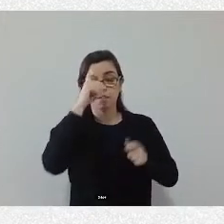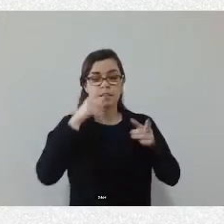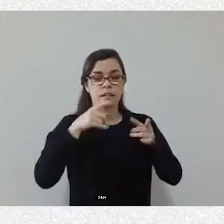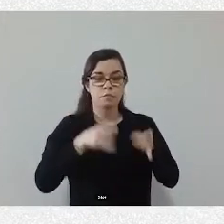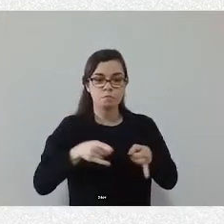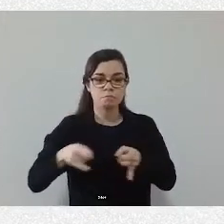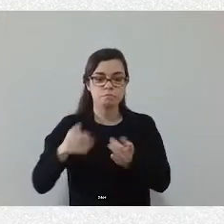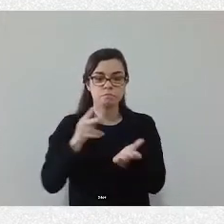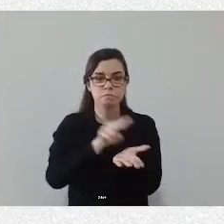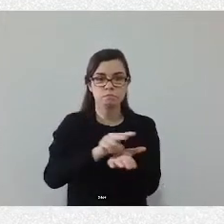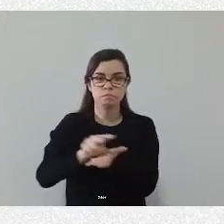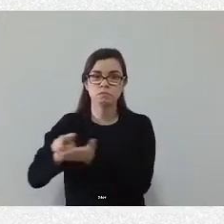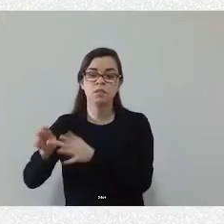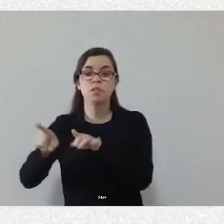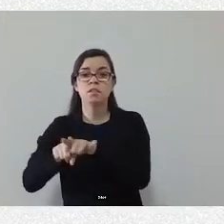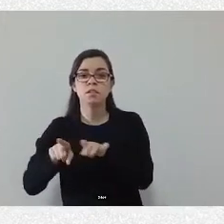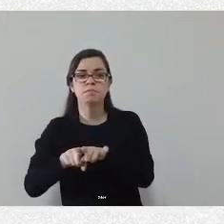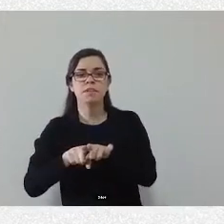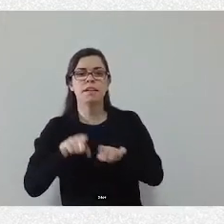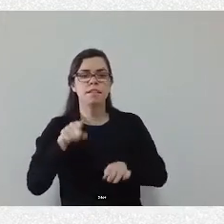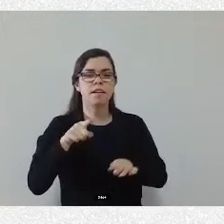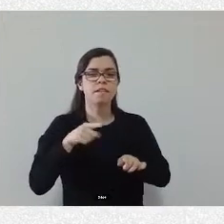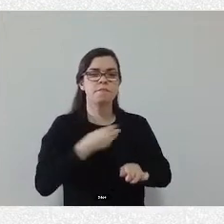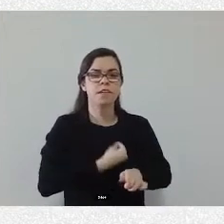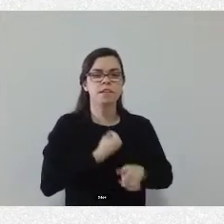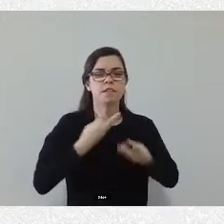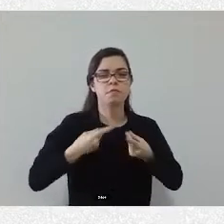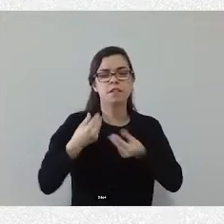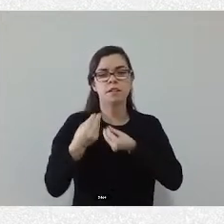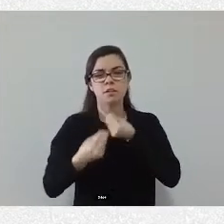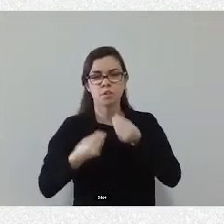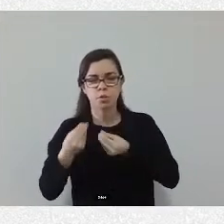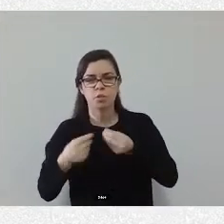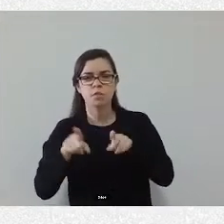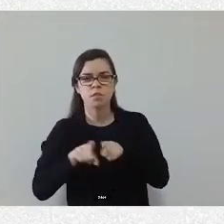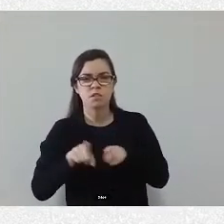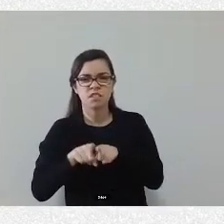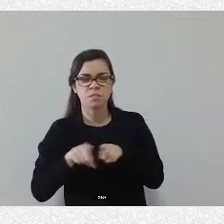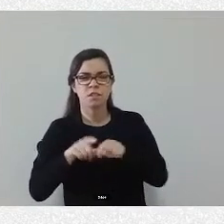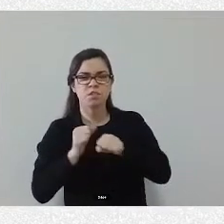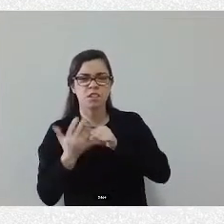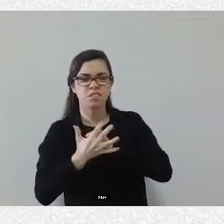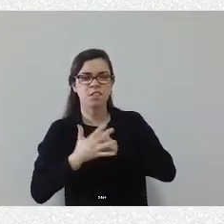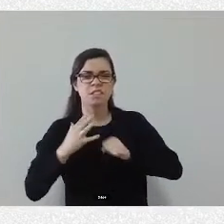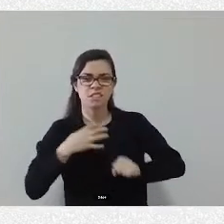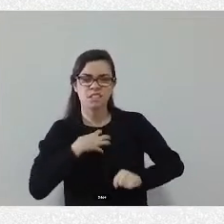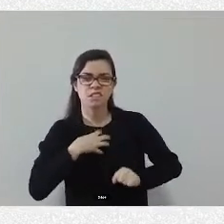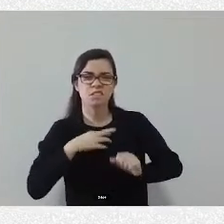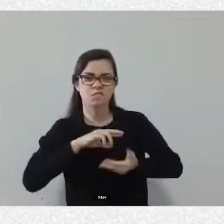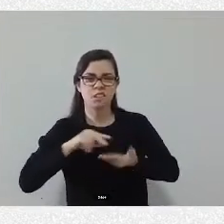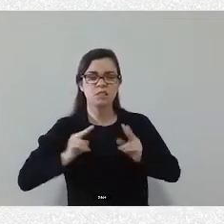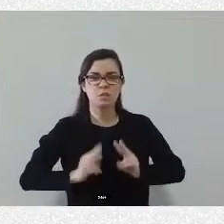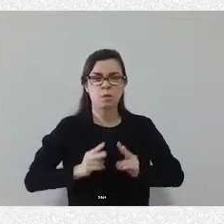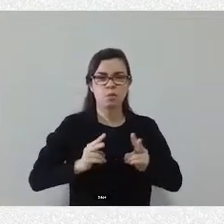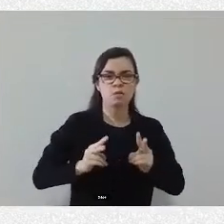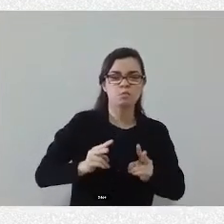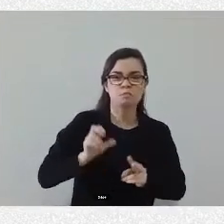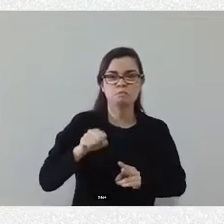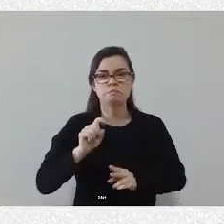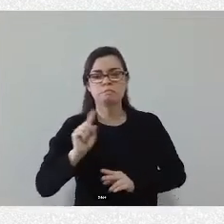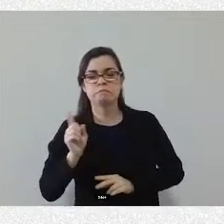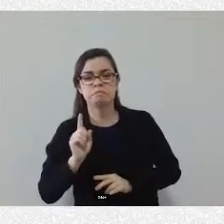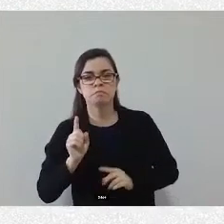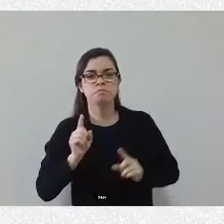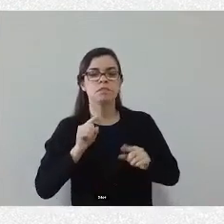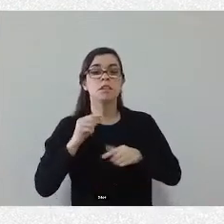COVID. Especificamente, a gente não tem um cronograma e não seria, porque não é operacionalmente possível a gente estabelecer um